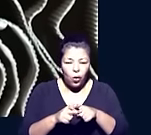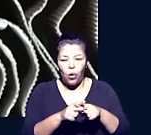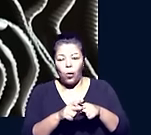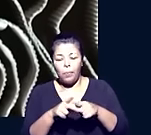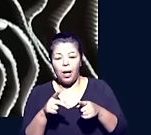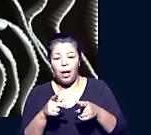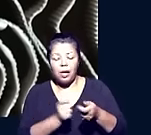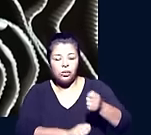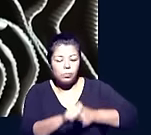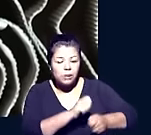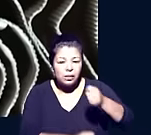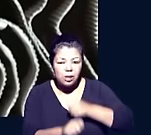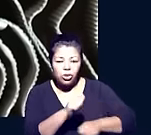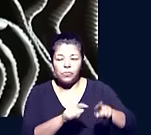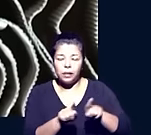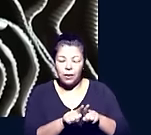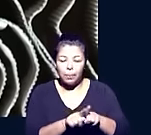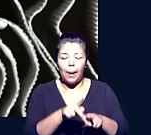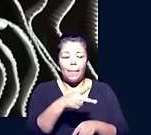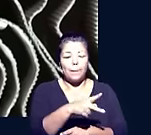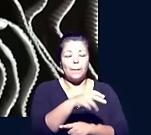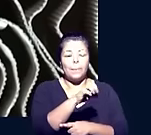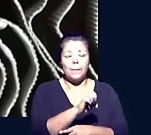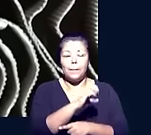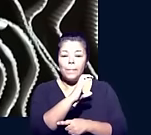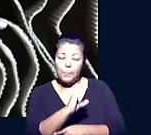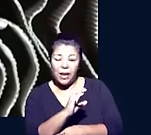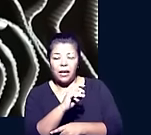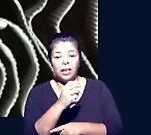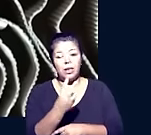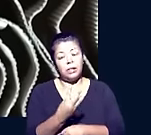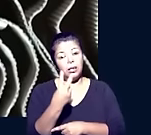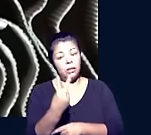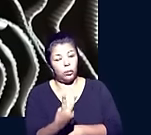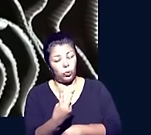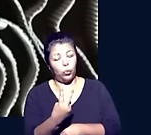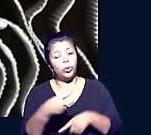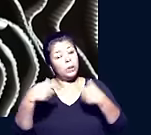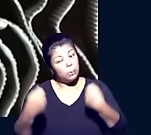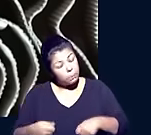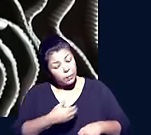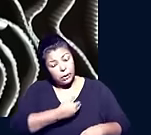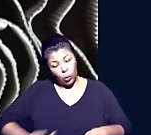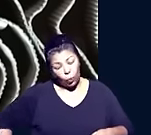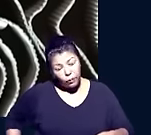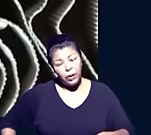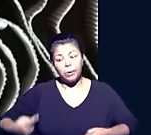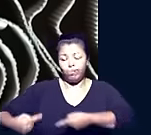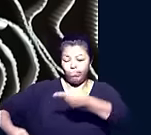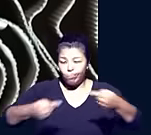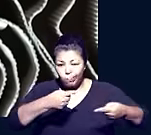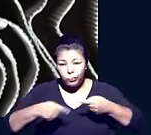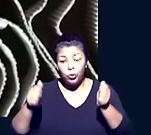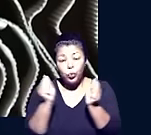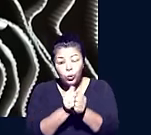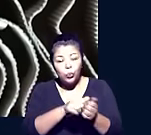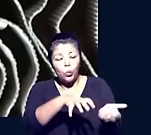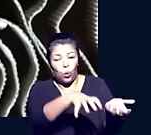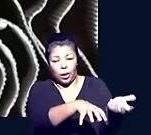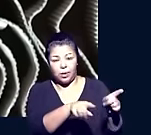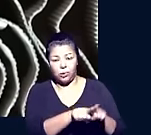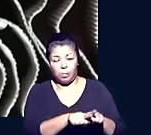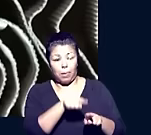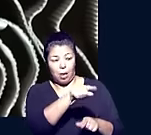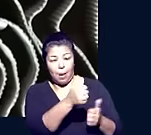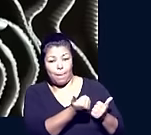está a disposição do governo governo vai ter que discutir esse assunto mas dia menos dia com com o congresso o apoio do